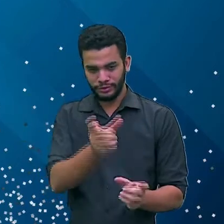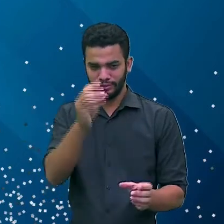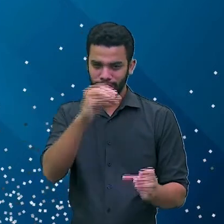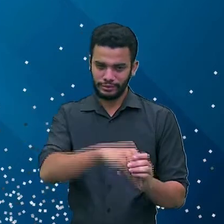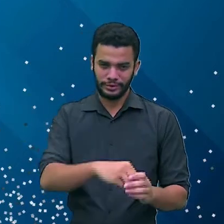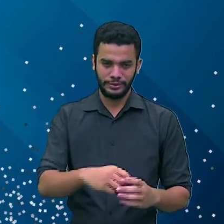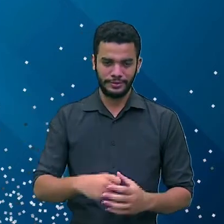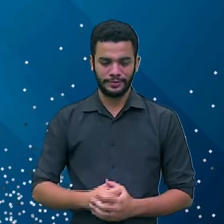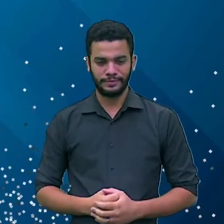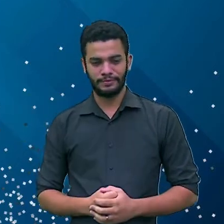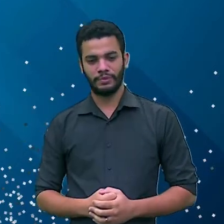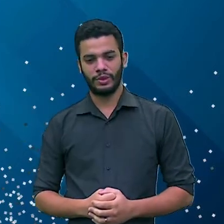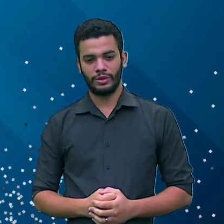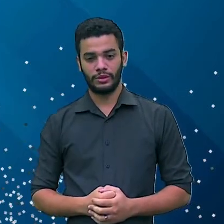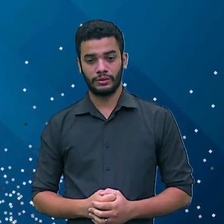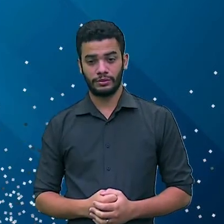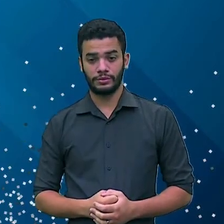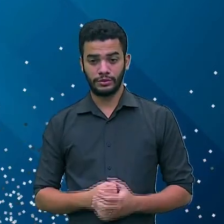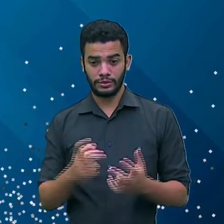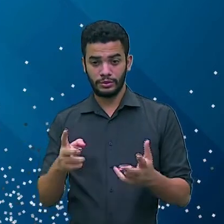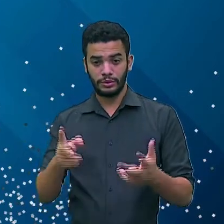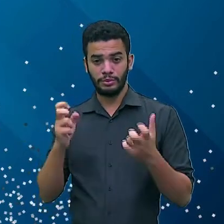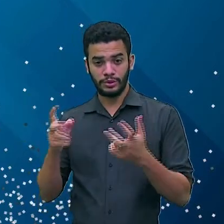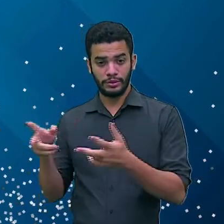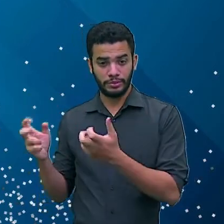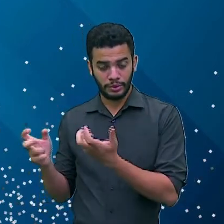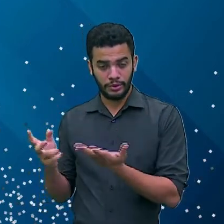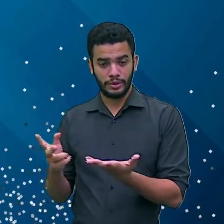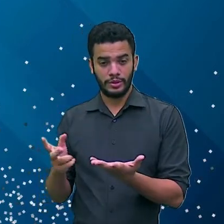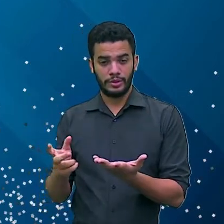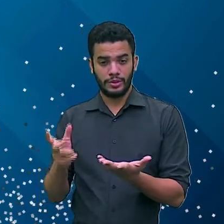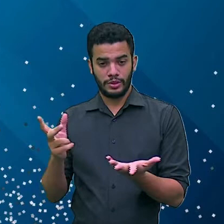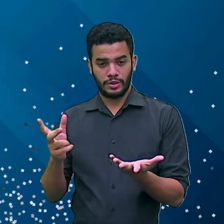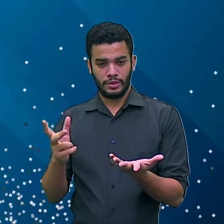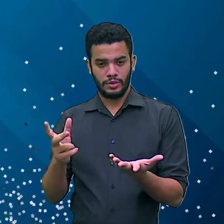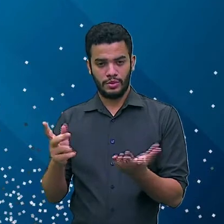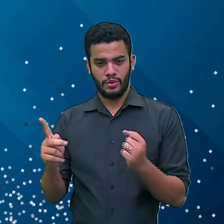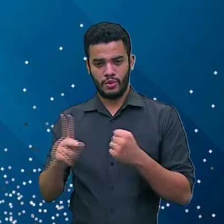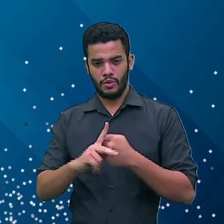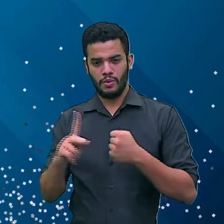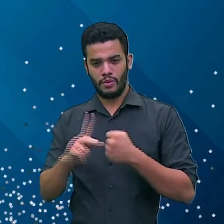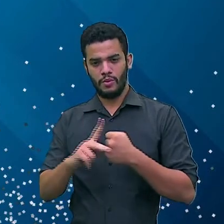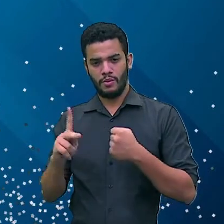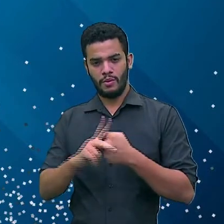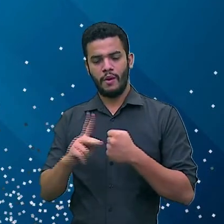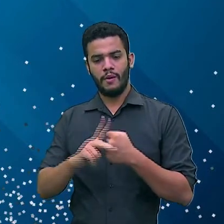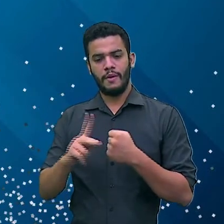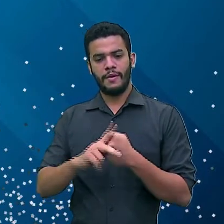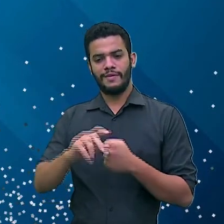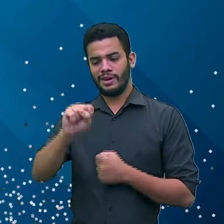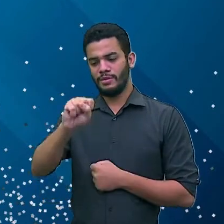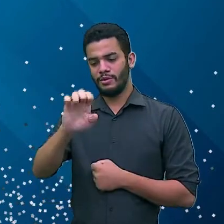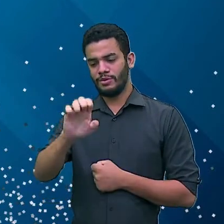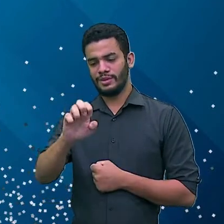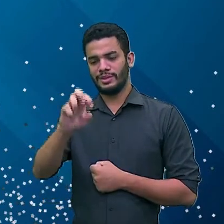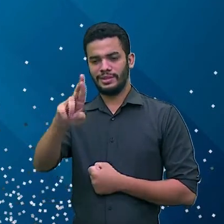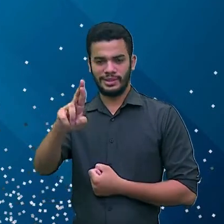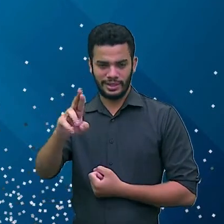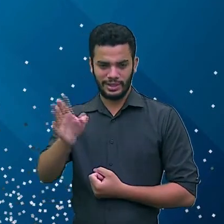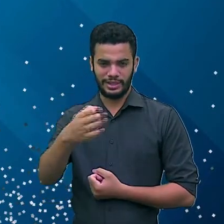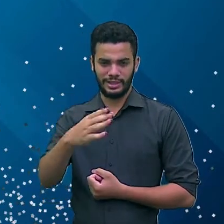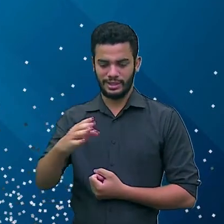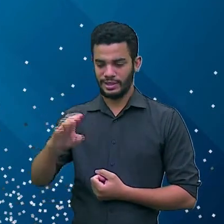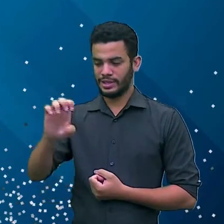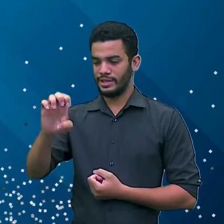fez presente, né? Esse verbo aí ser e estar, que é o verbo de ligação. E a gente observou aí os termos, né,